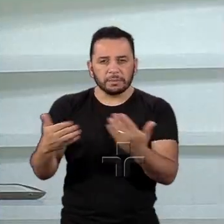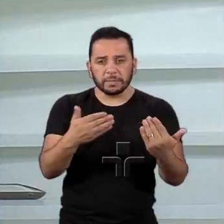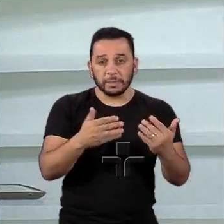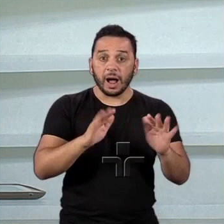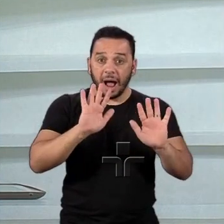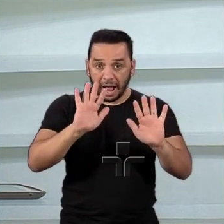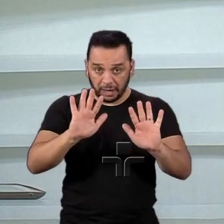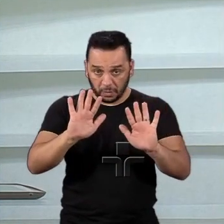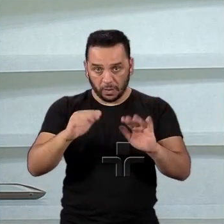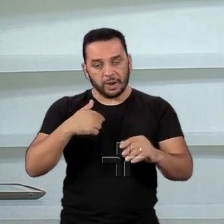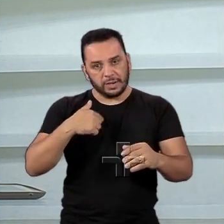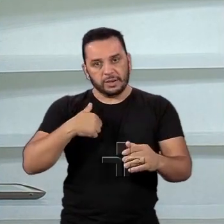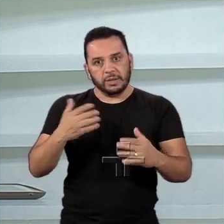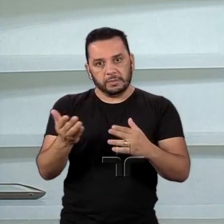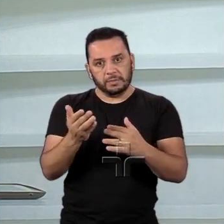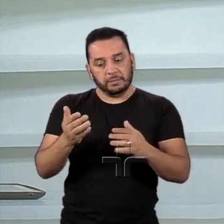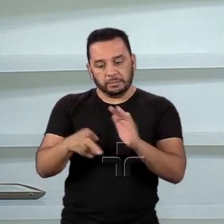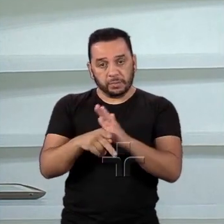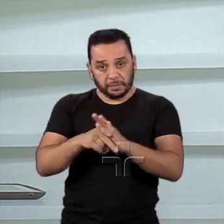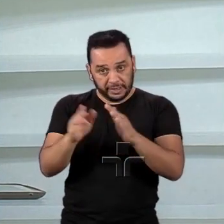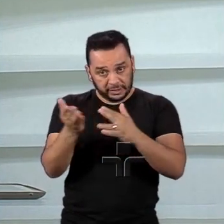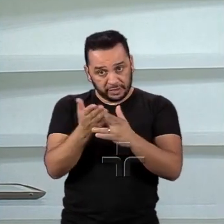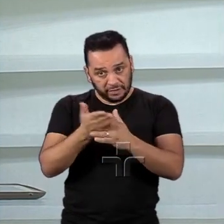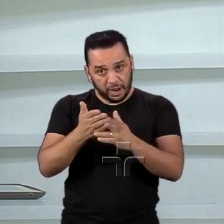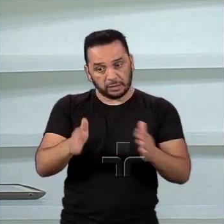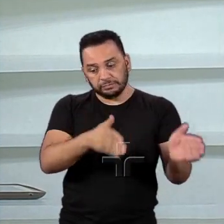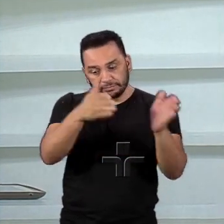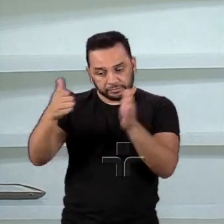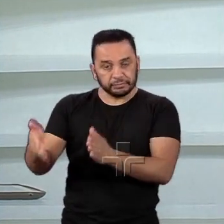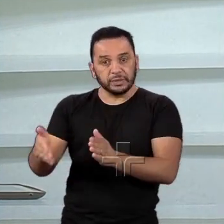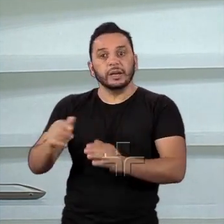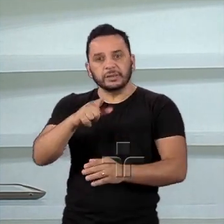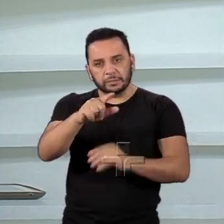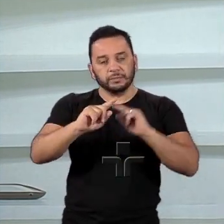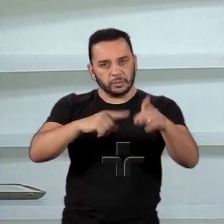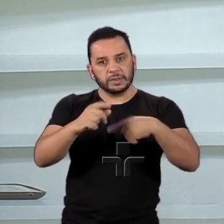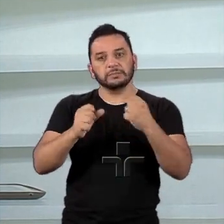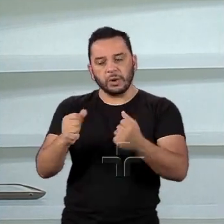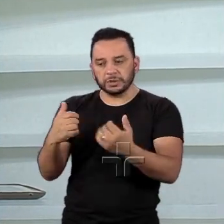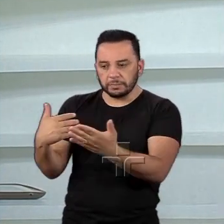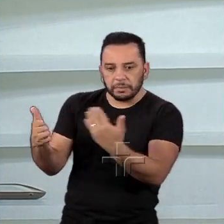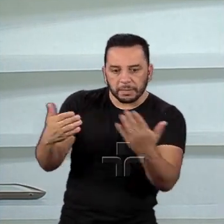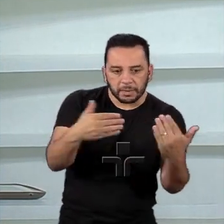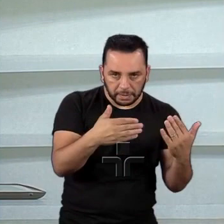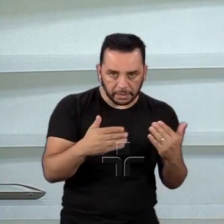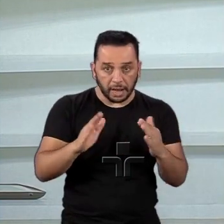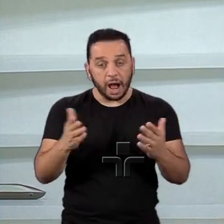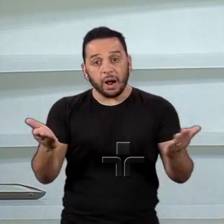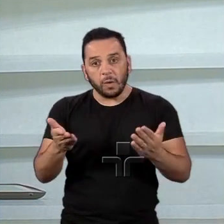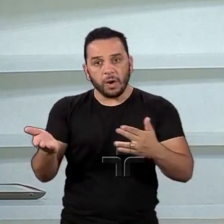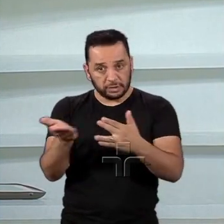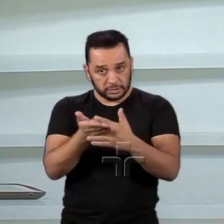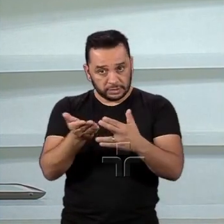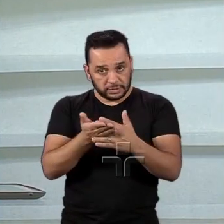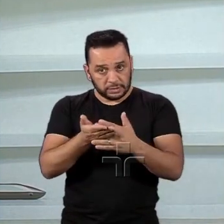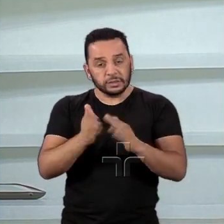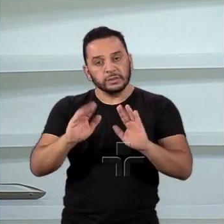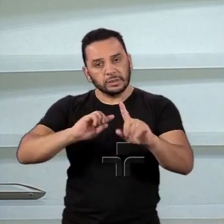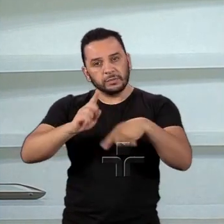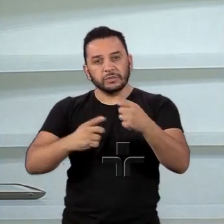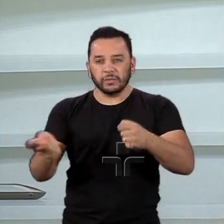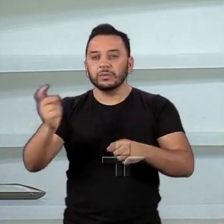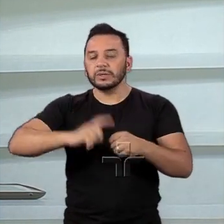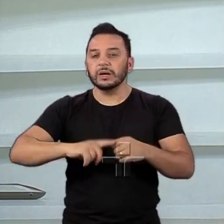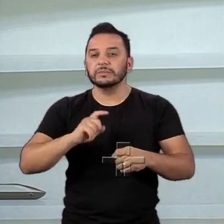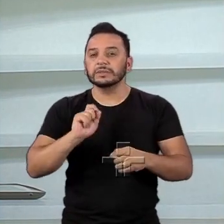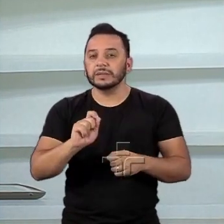agora para o próximo bloco, vocês podem fazer questões entre vocês. A gente vai agora para um rápido intervalo, voltamos em